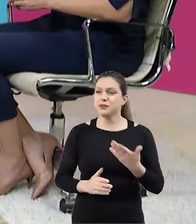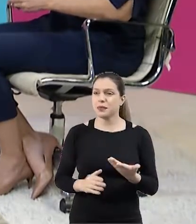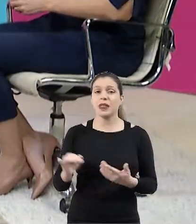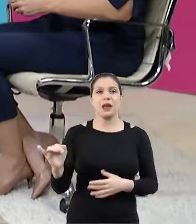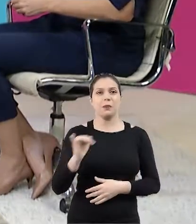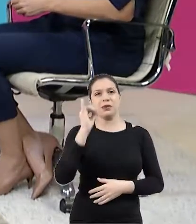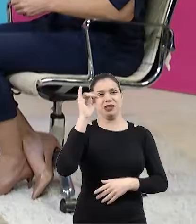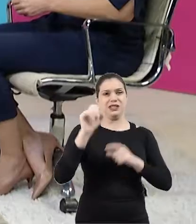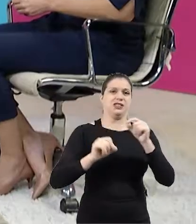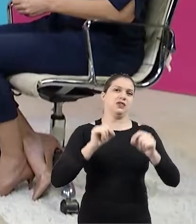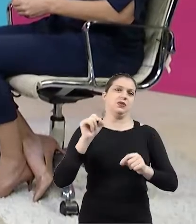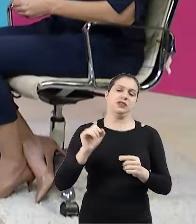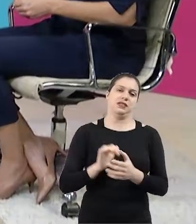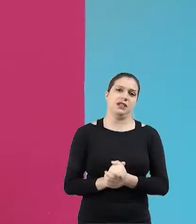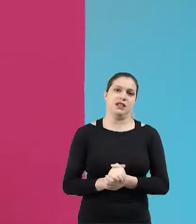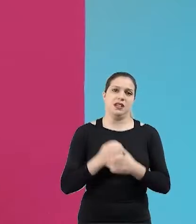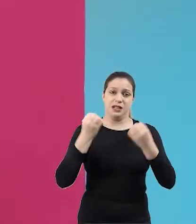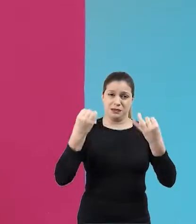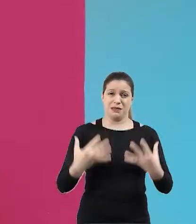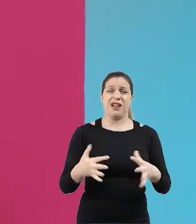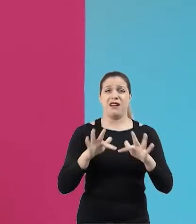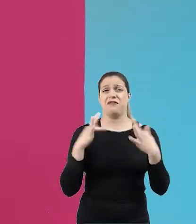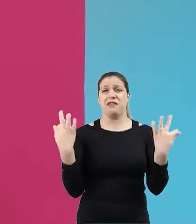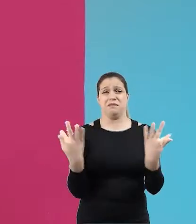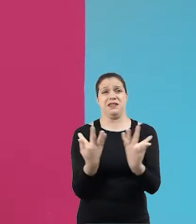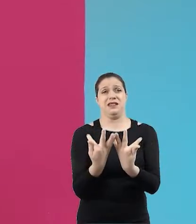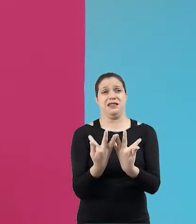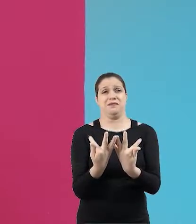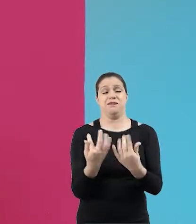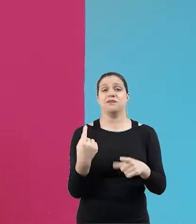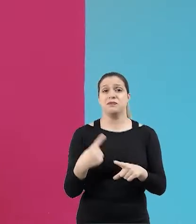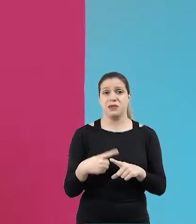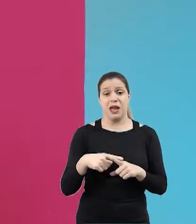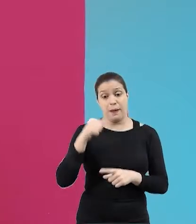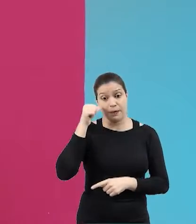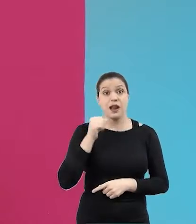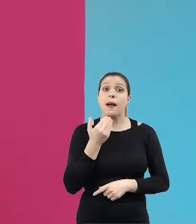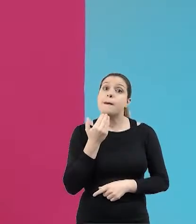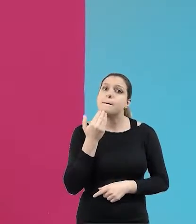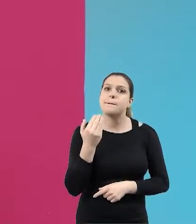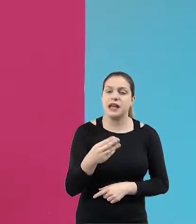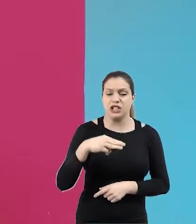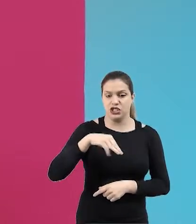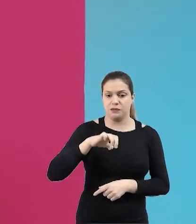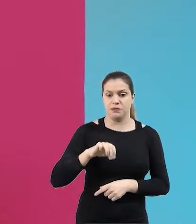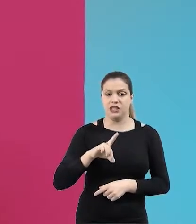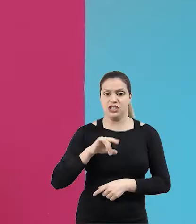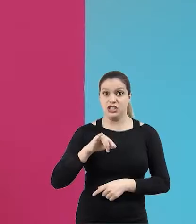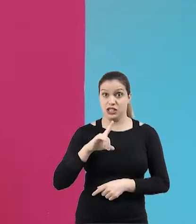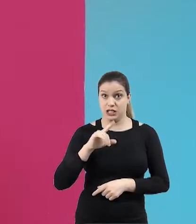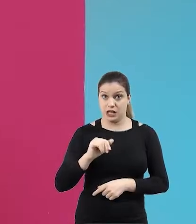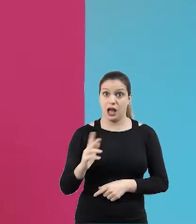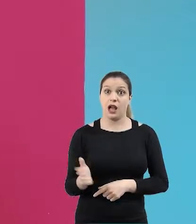a doutora Helena citar a situação da família, porque quando a mulher pede uma medida protetiva e é deferida pelo Poder Judiciário ou